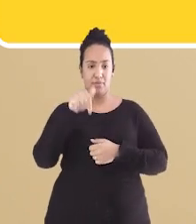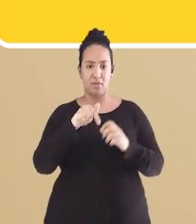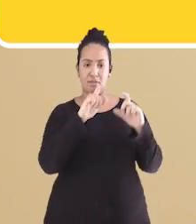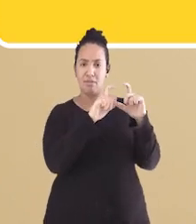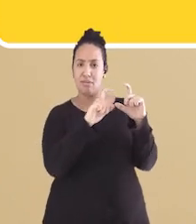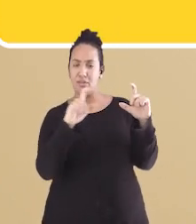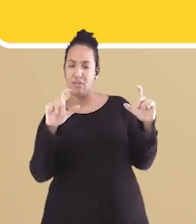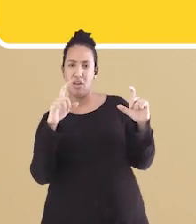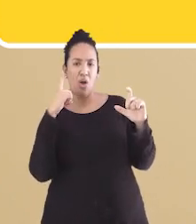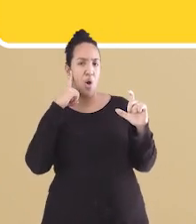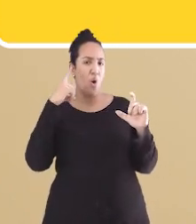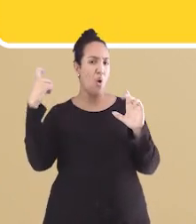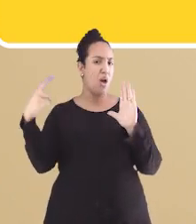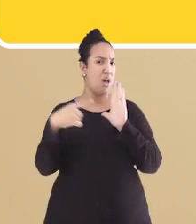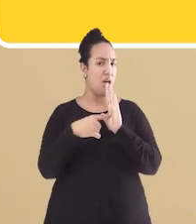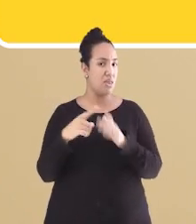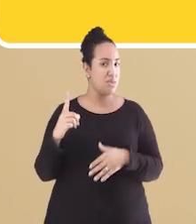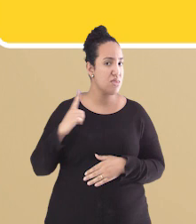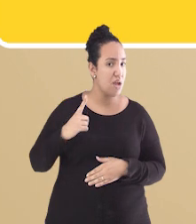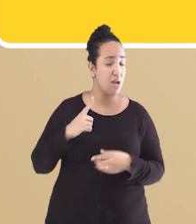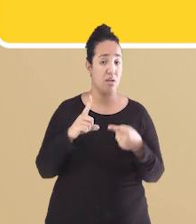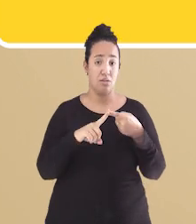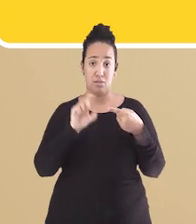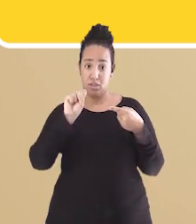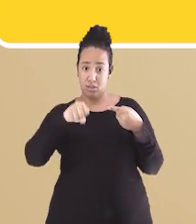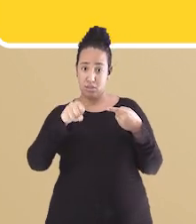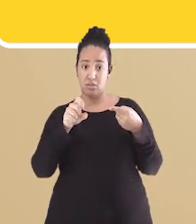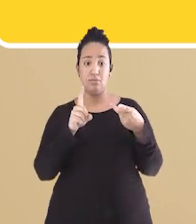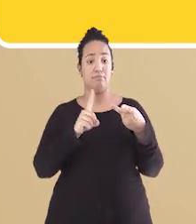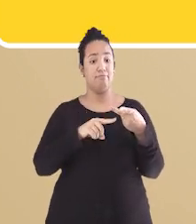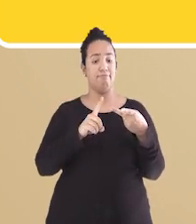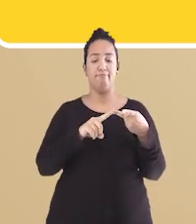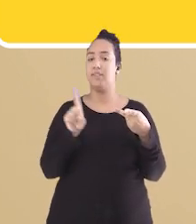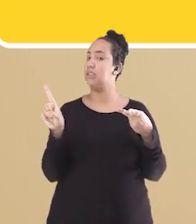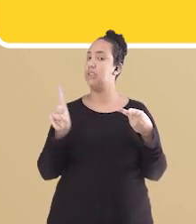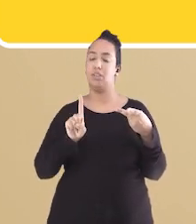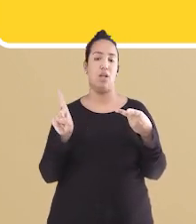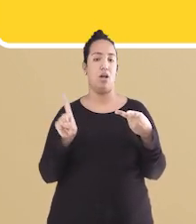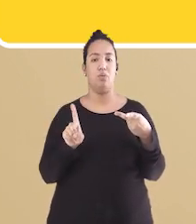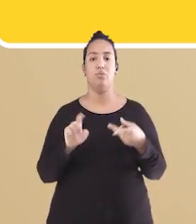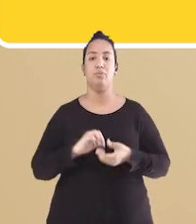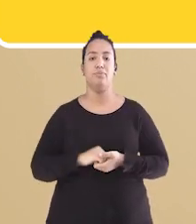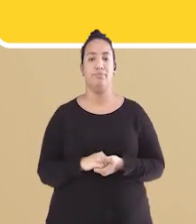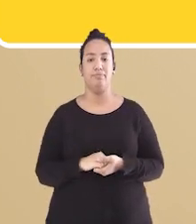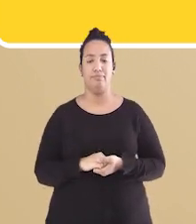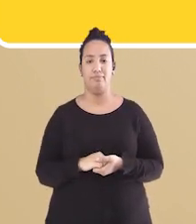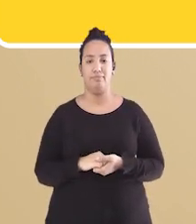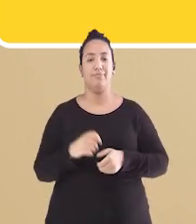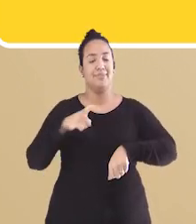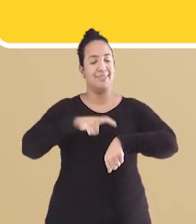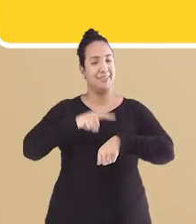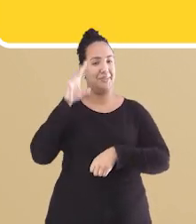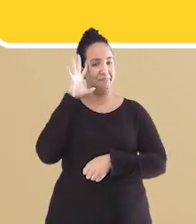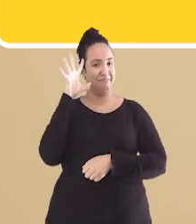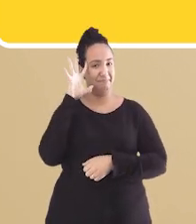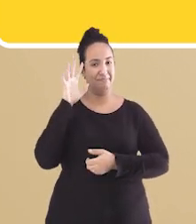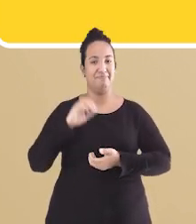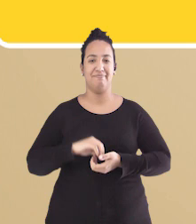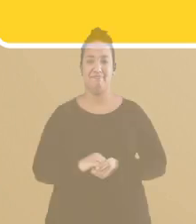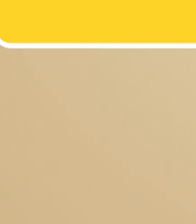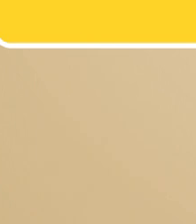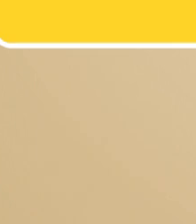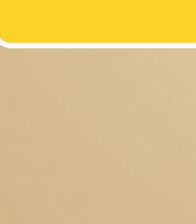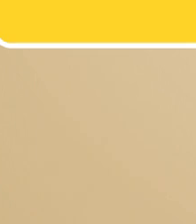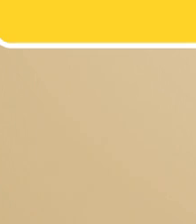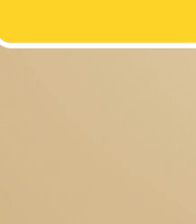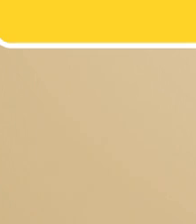Nessa tirinha, há onomatopeias? Letra A, sim. Letra B, não. Tempo para